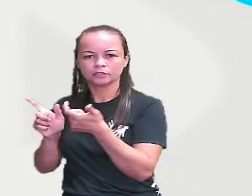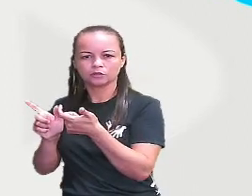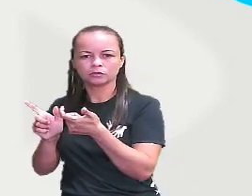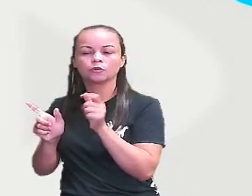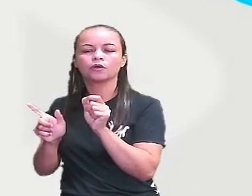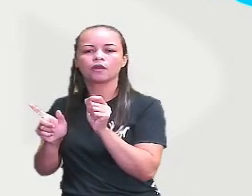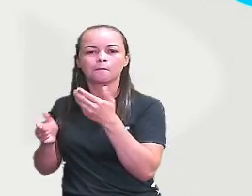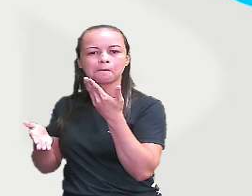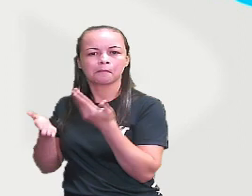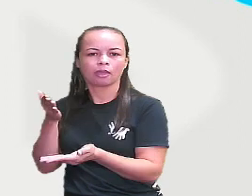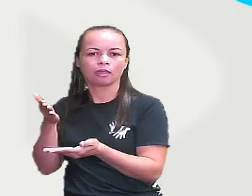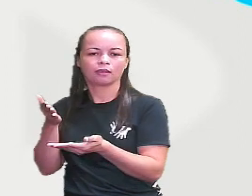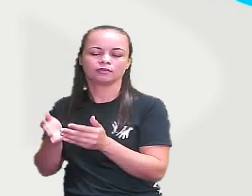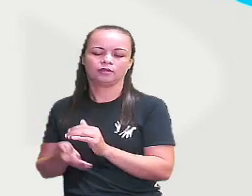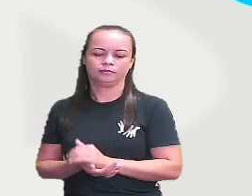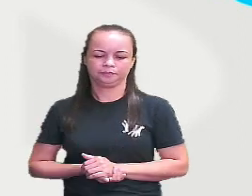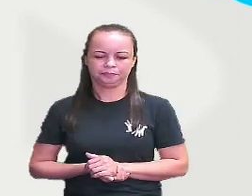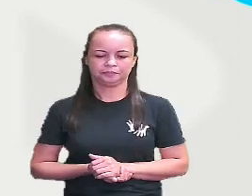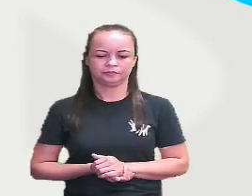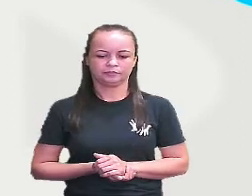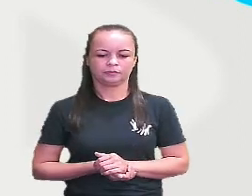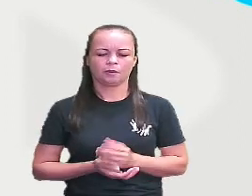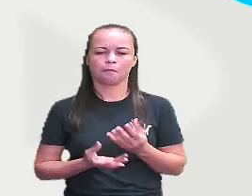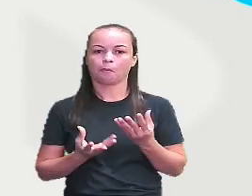perder, muito,